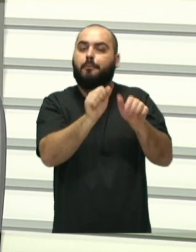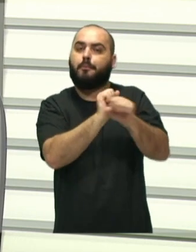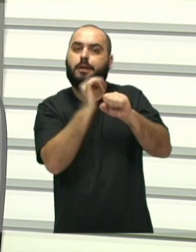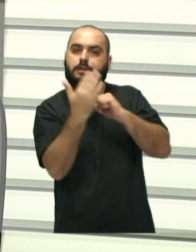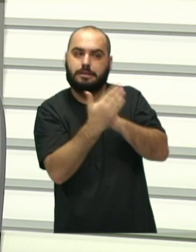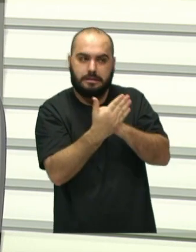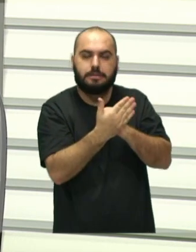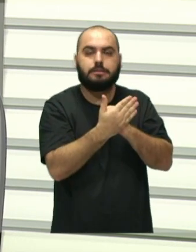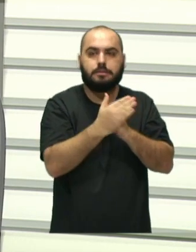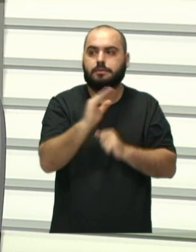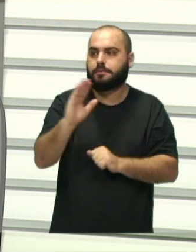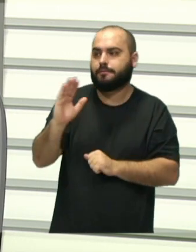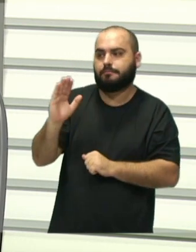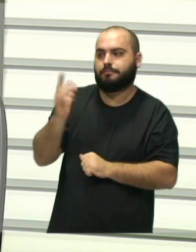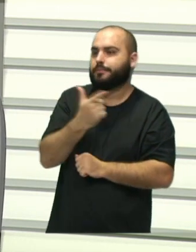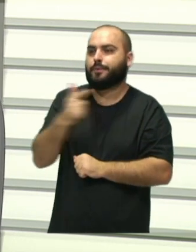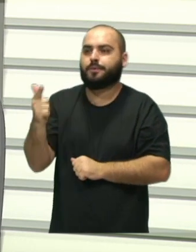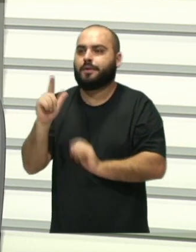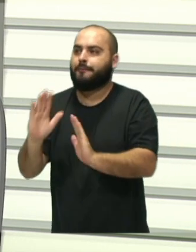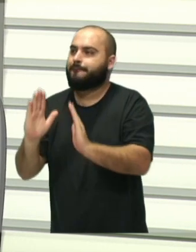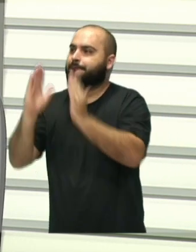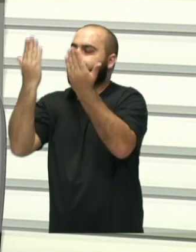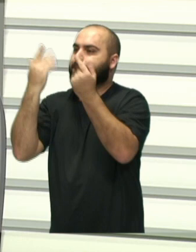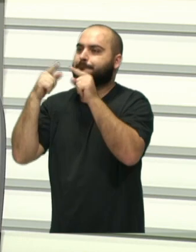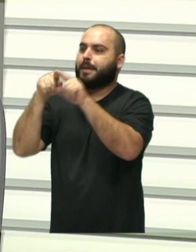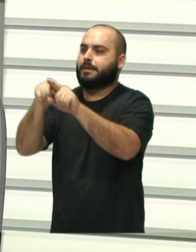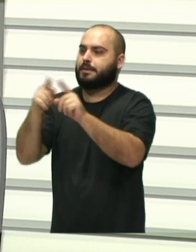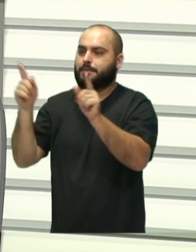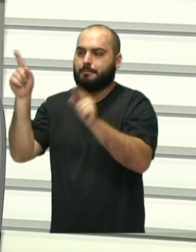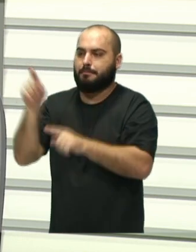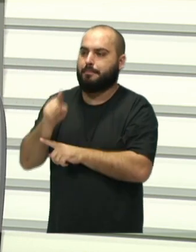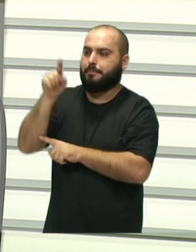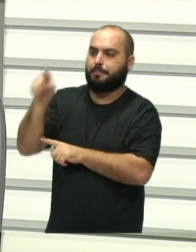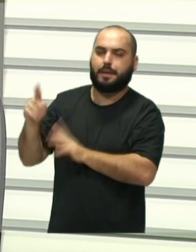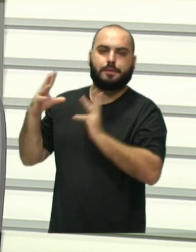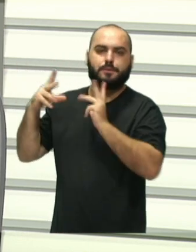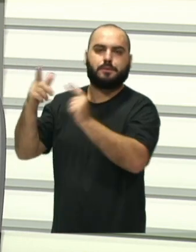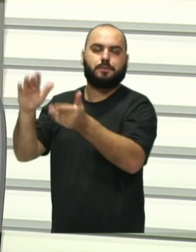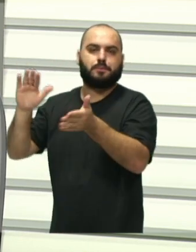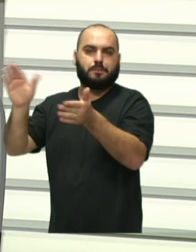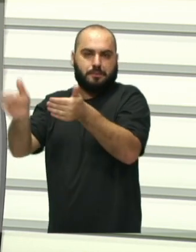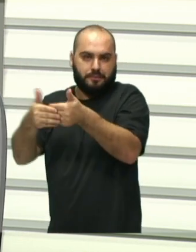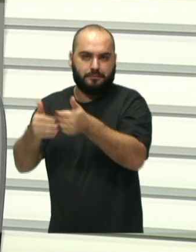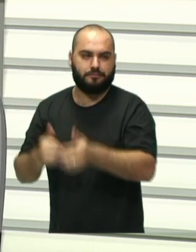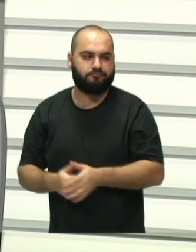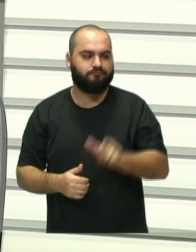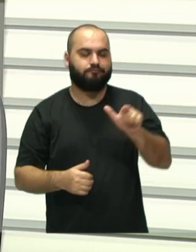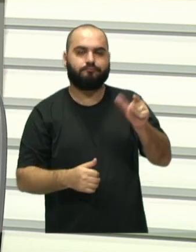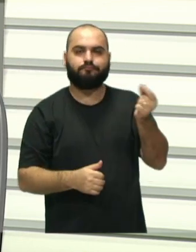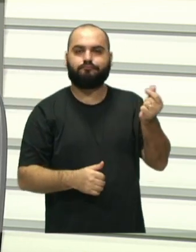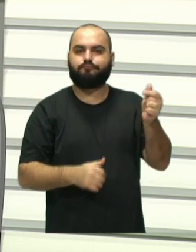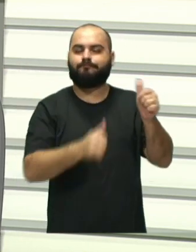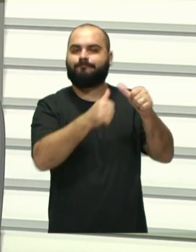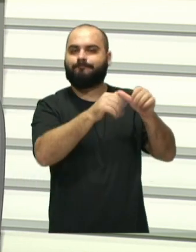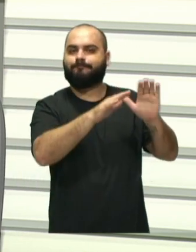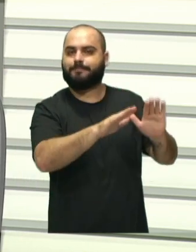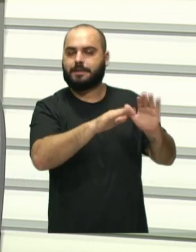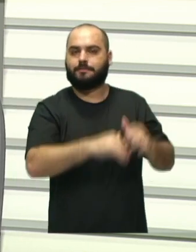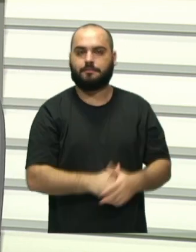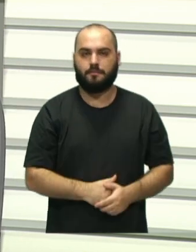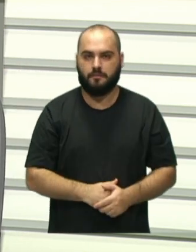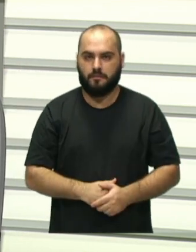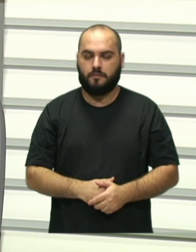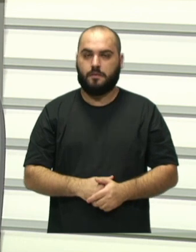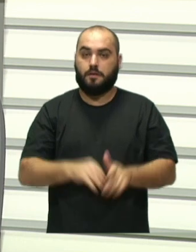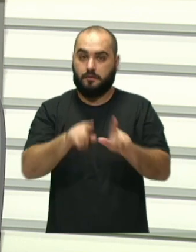porque antes tinha eventos tinha outras parcerias e hoje ficam todas limitadas também foi tratado da possibilidade da